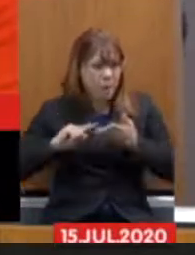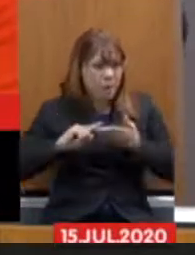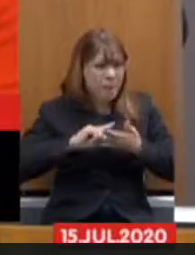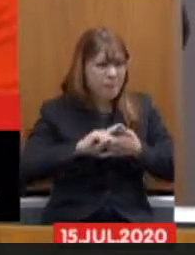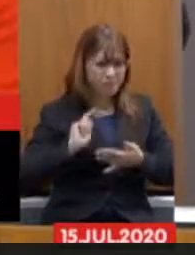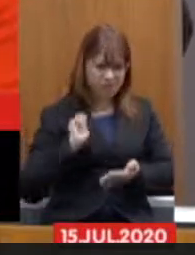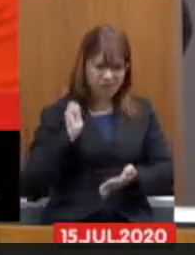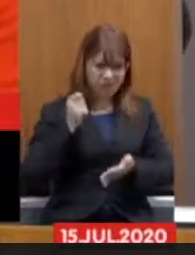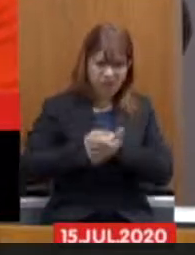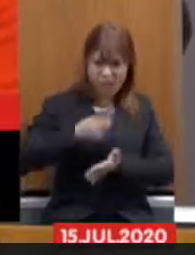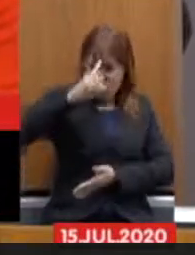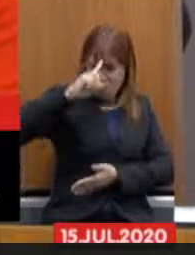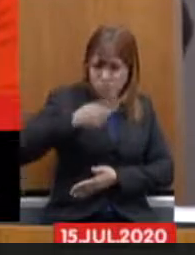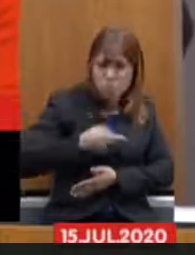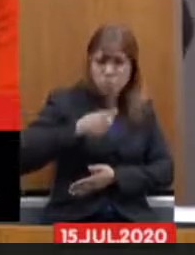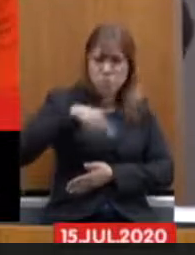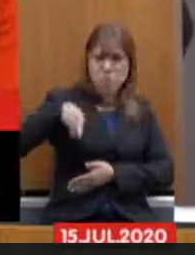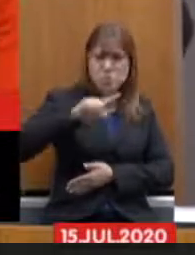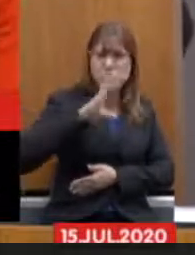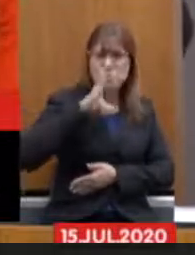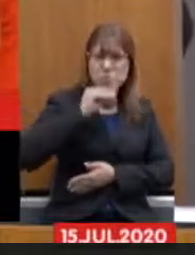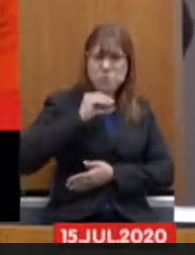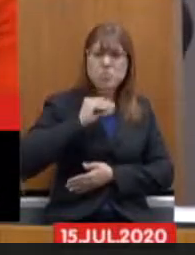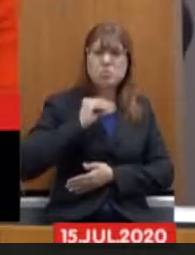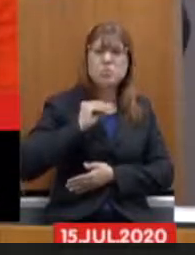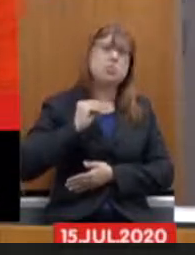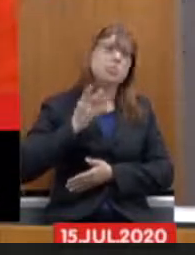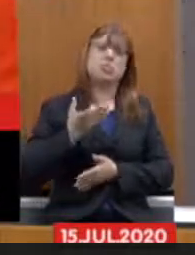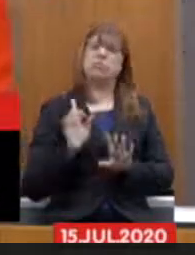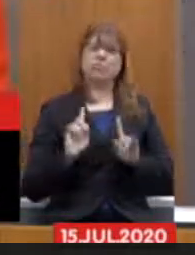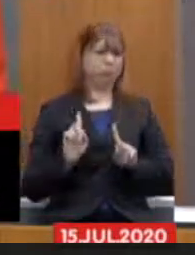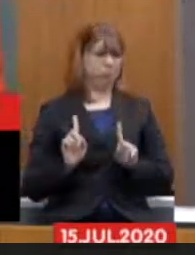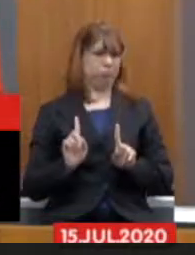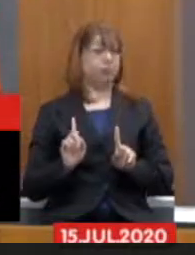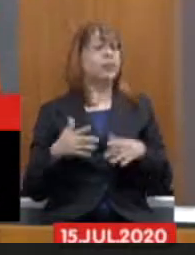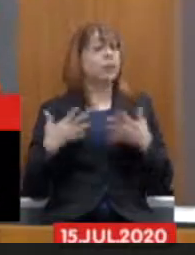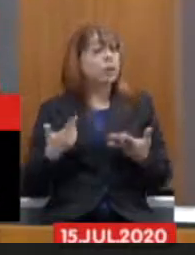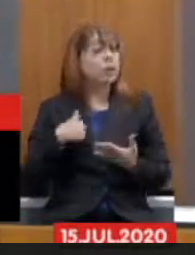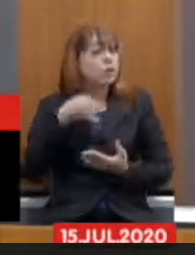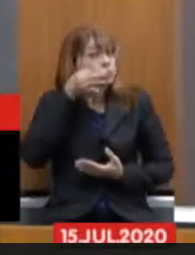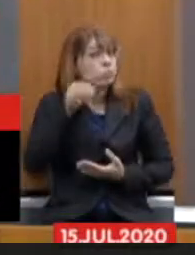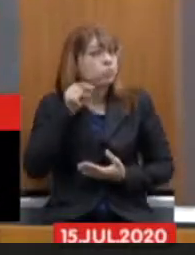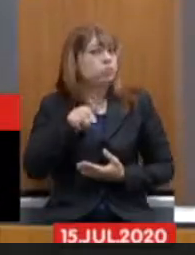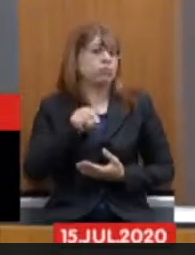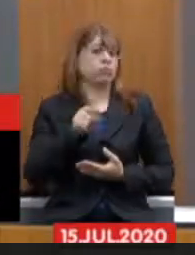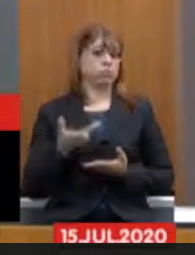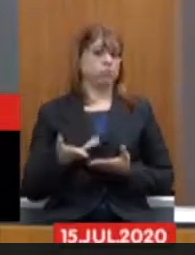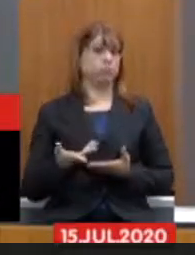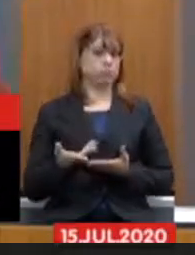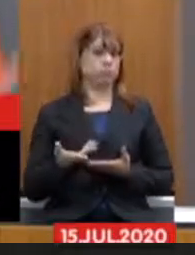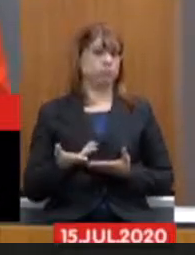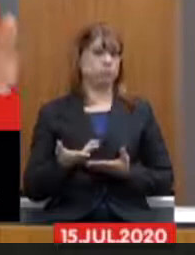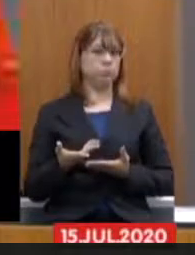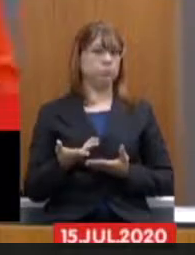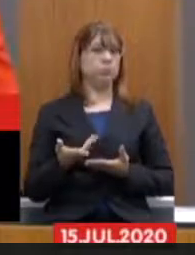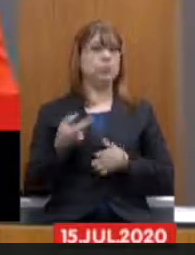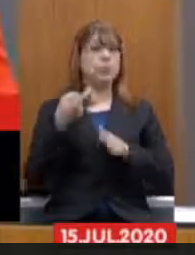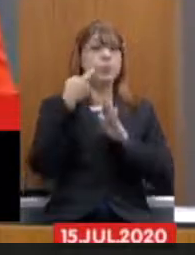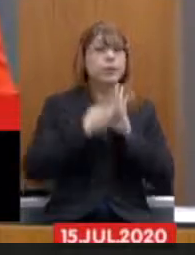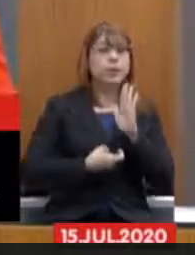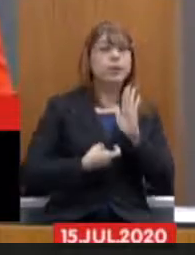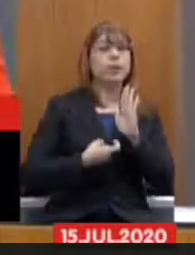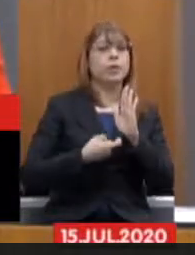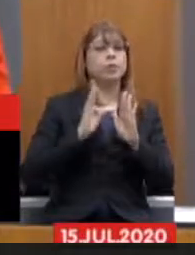impor aos seus servidores desconsiderando a realidade então eu quero fazer esse alerta final de que o texto